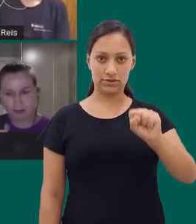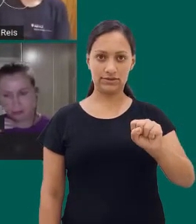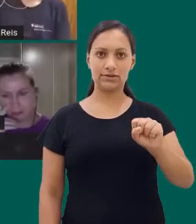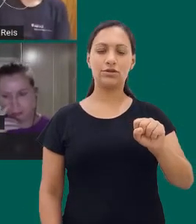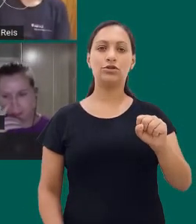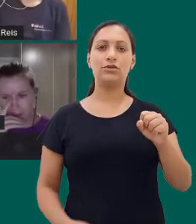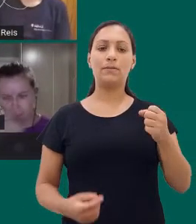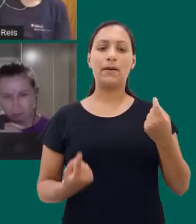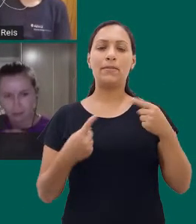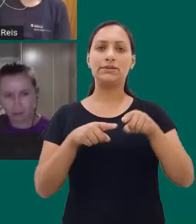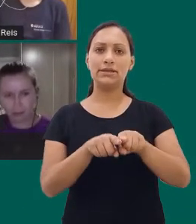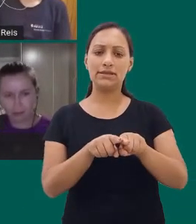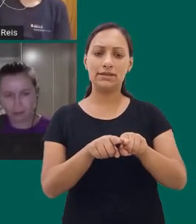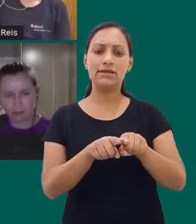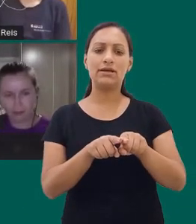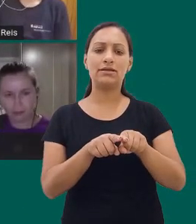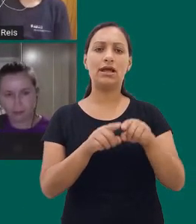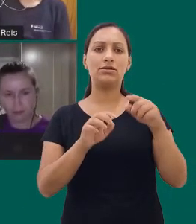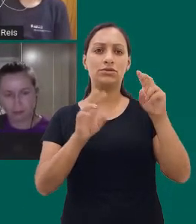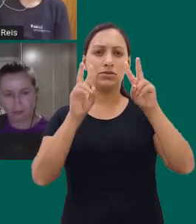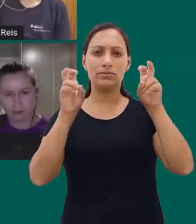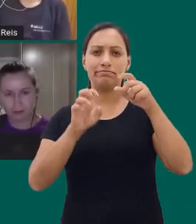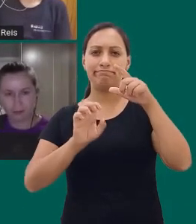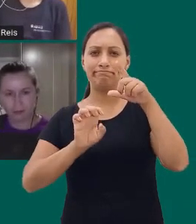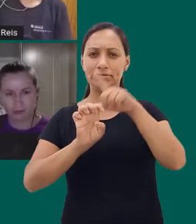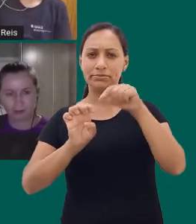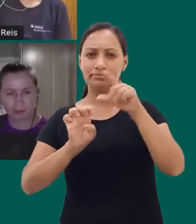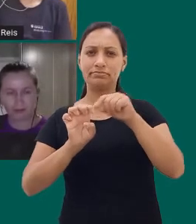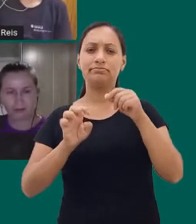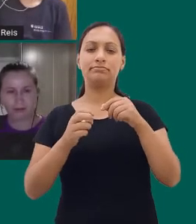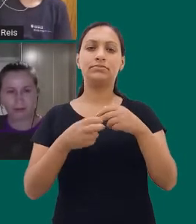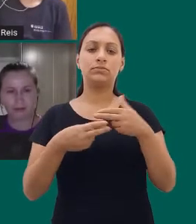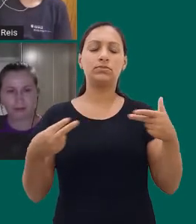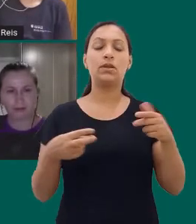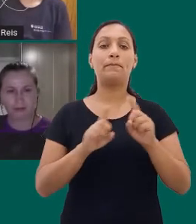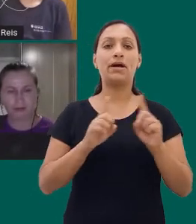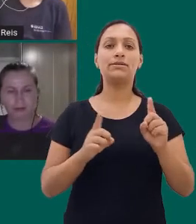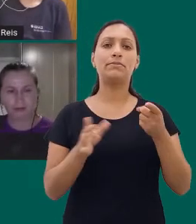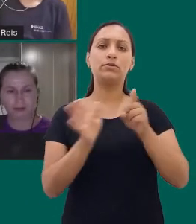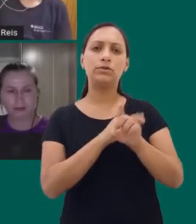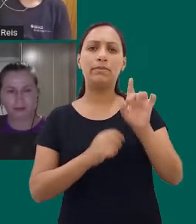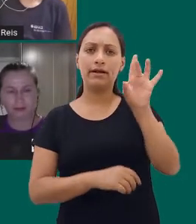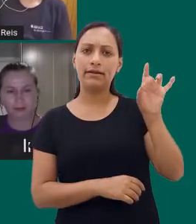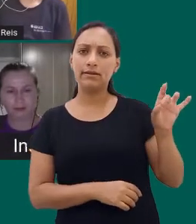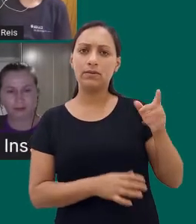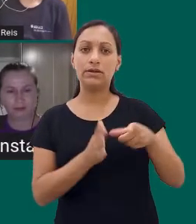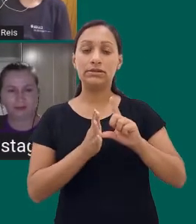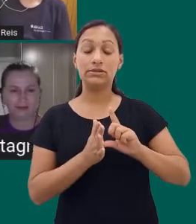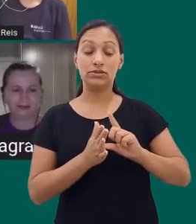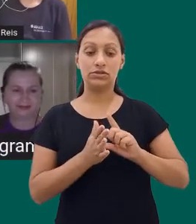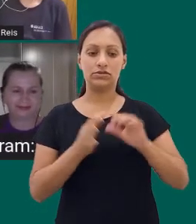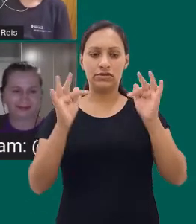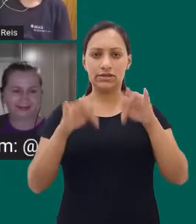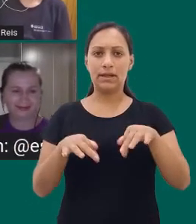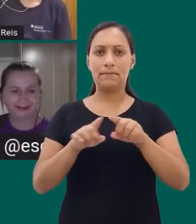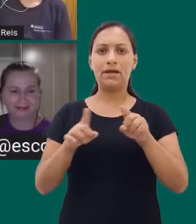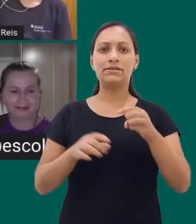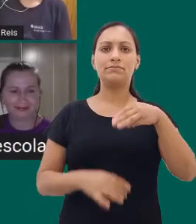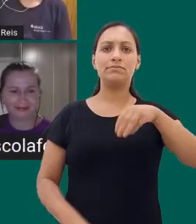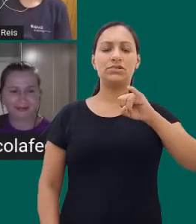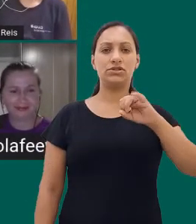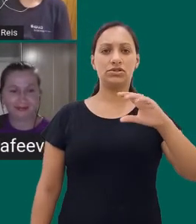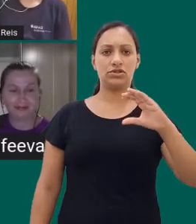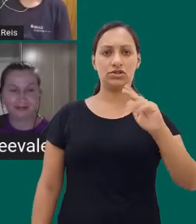Mas eu queria passar, antes de pedir para cada um depois finalizar assim, né, passar para a Mish, para poder falar sobre essa